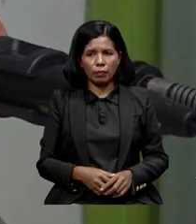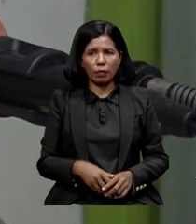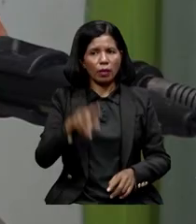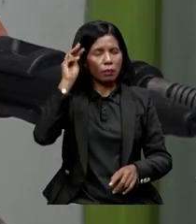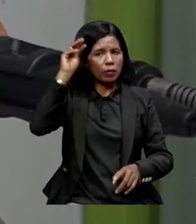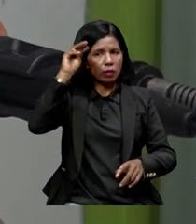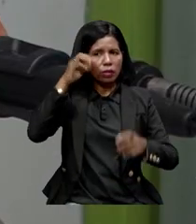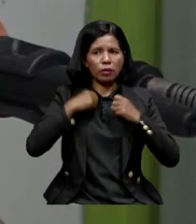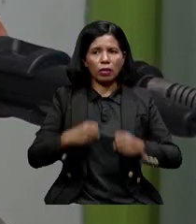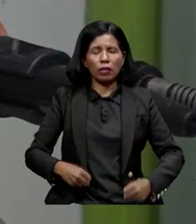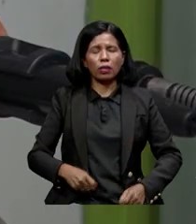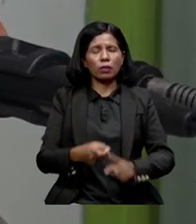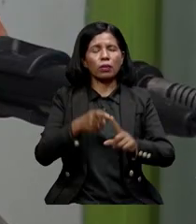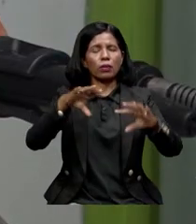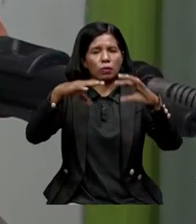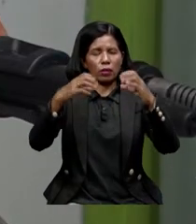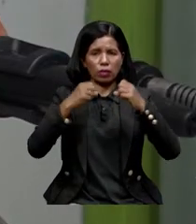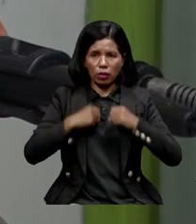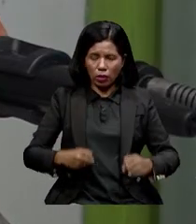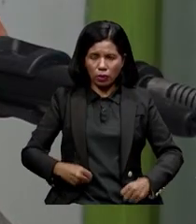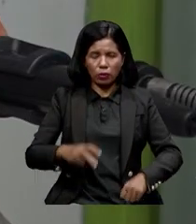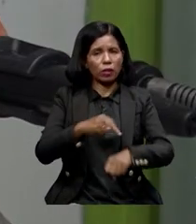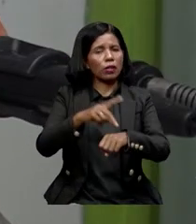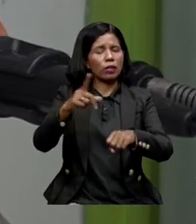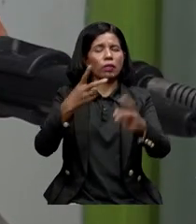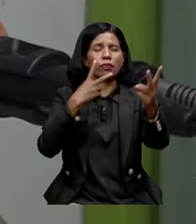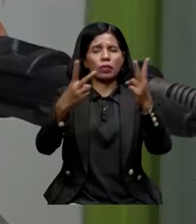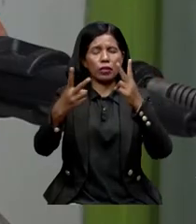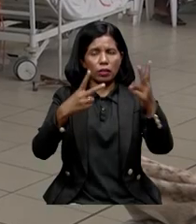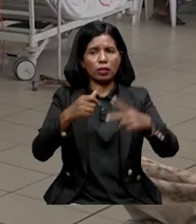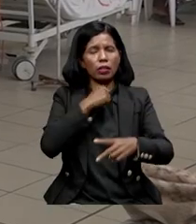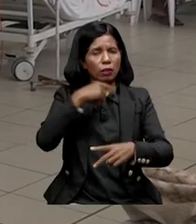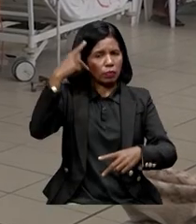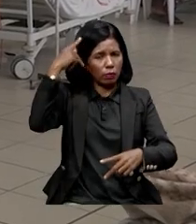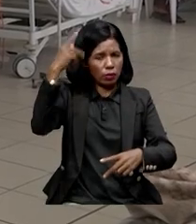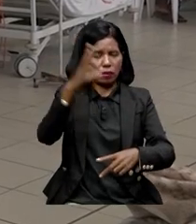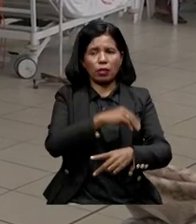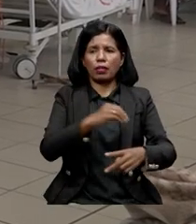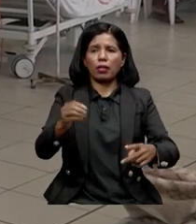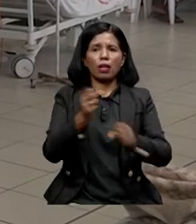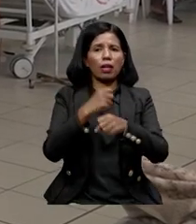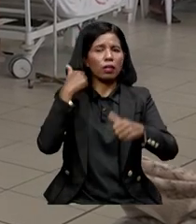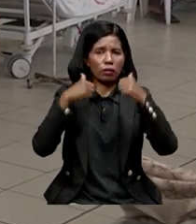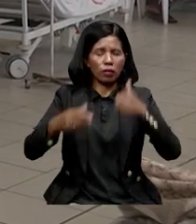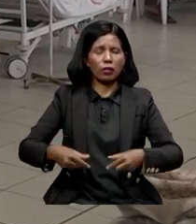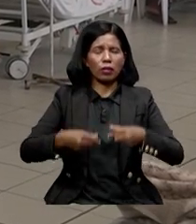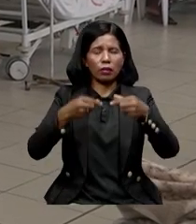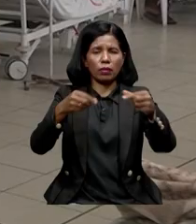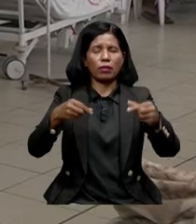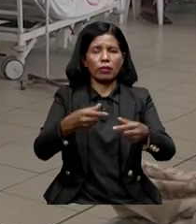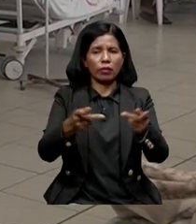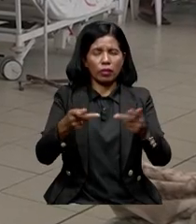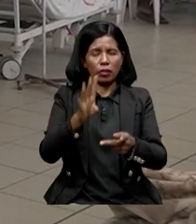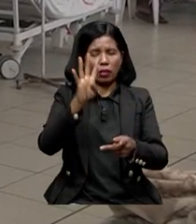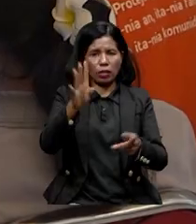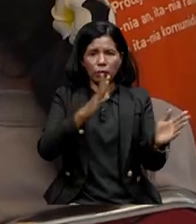Ministério da Saúde de Lihusi, Comissão Saúde Nacional visita Santo Padre, encerrou a preparação e atividade de fornecimento a item HAT,